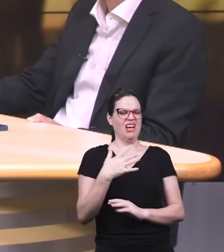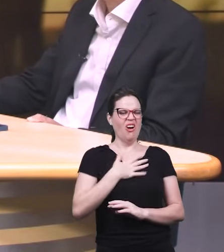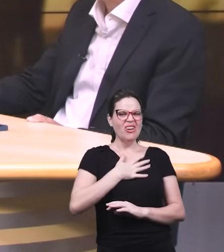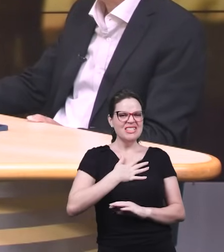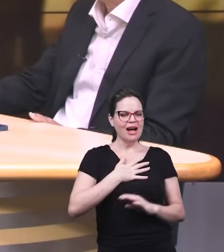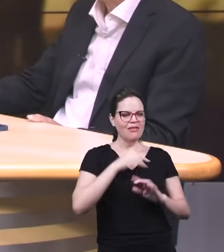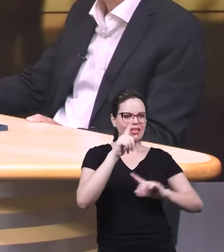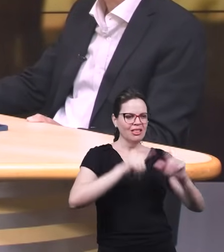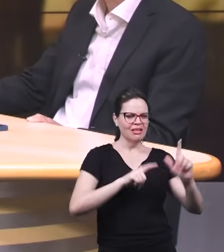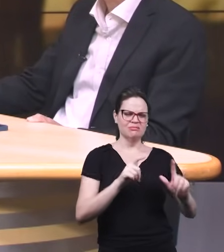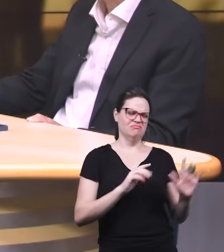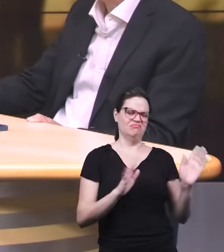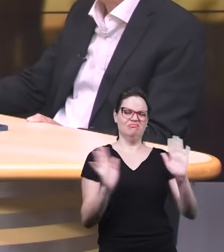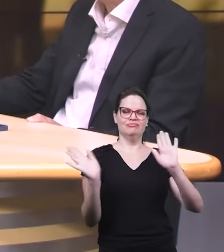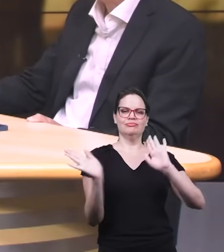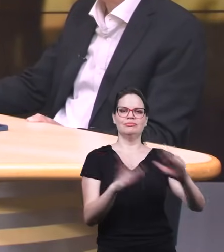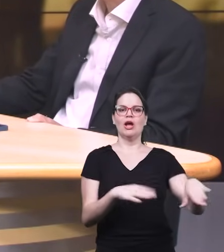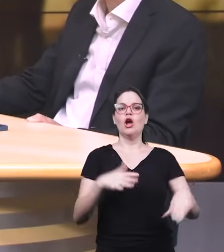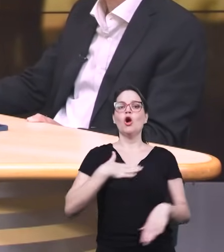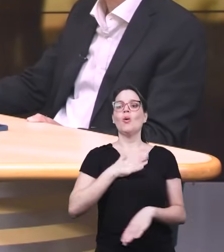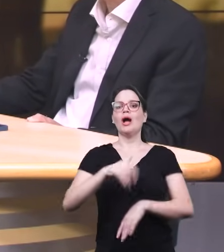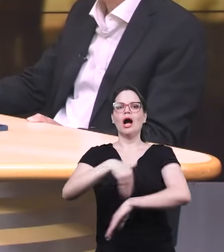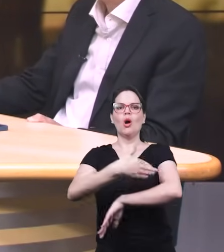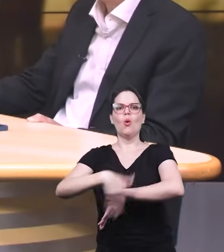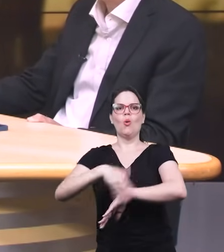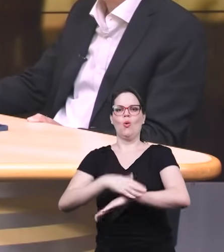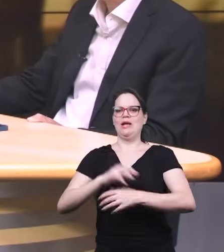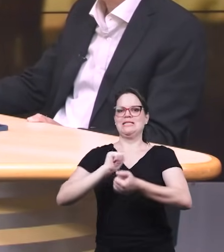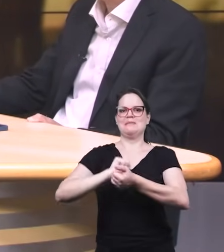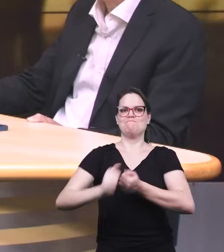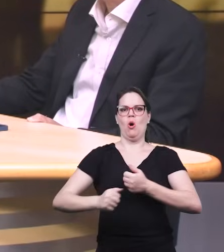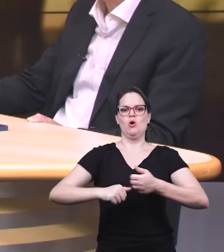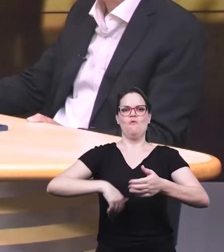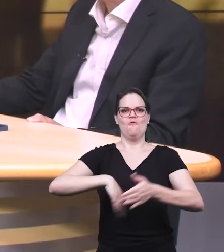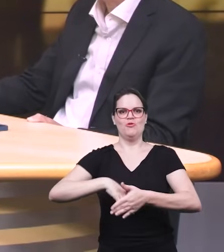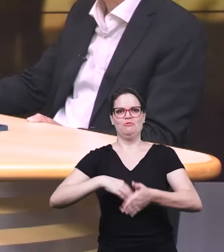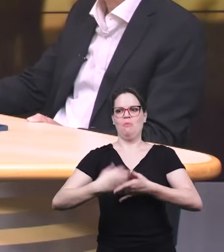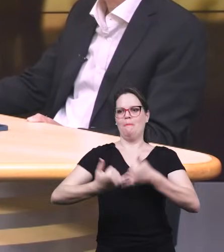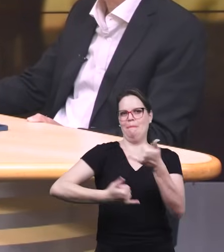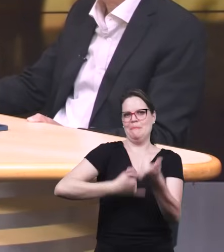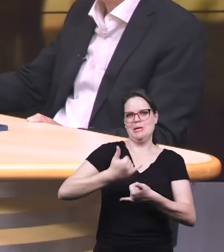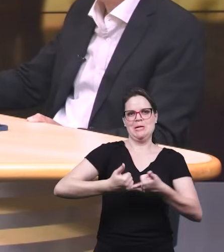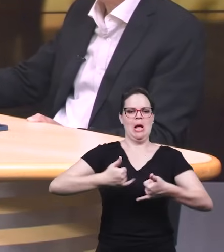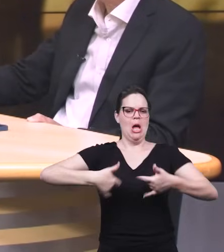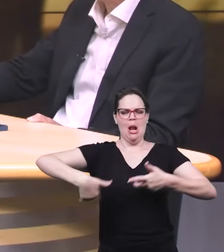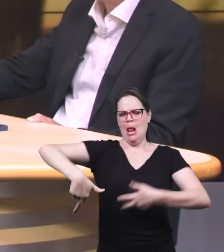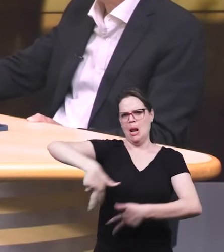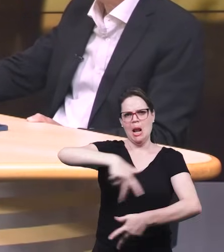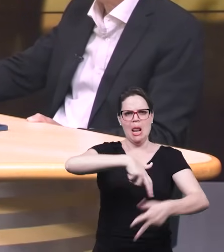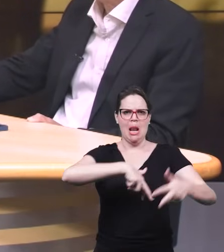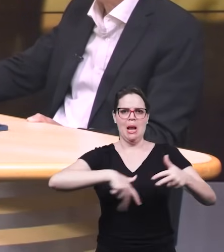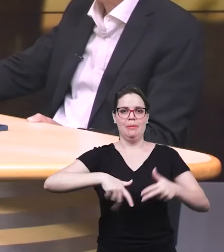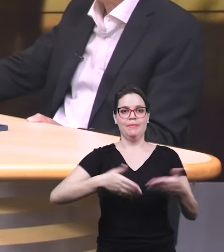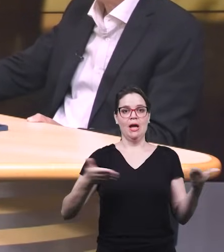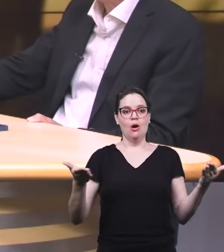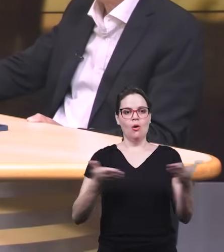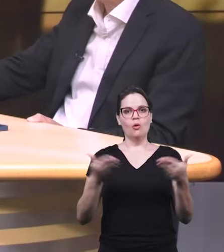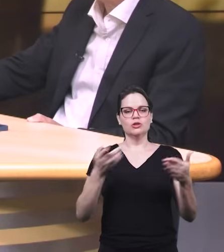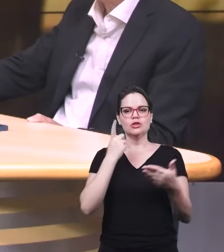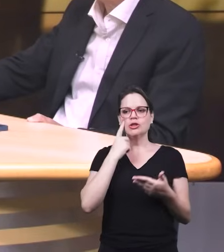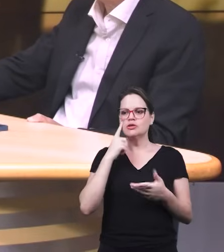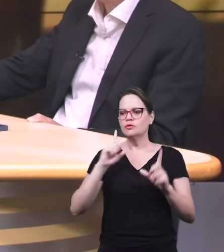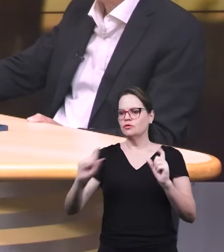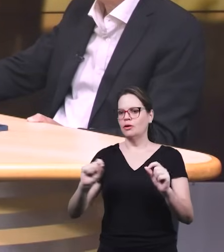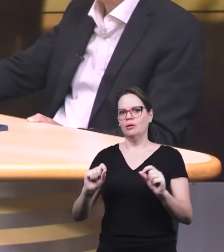manuais, eram os esportes, as brincadeiras em grupo coletivo, e isso se perdeu. Então as crianças, elas crescem sem coletividade,